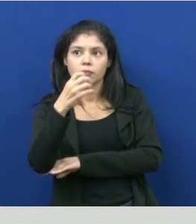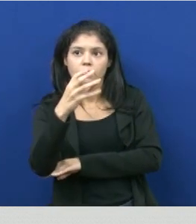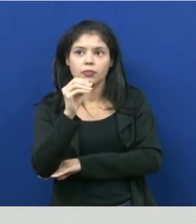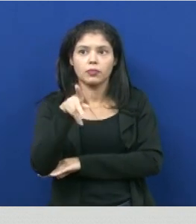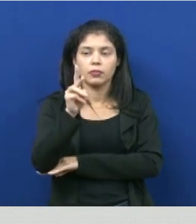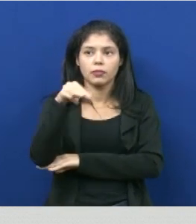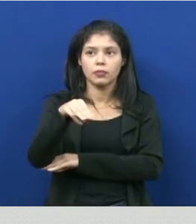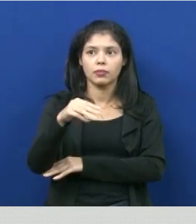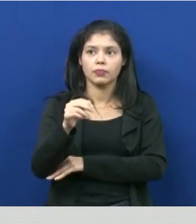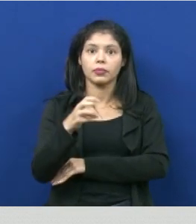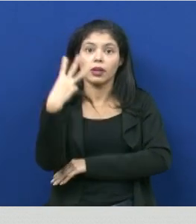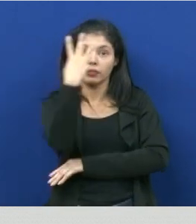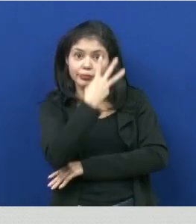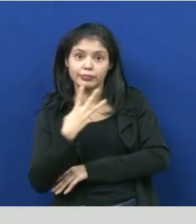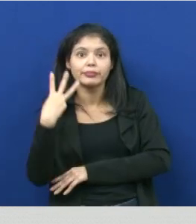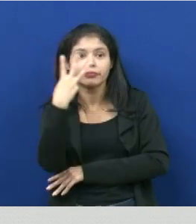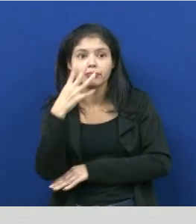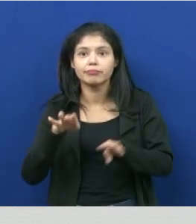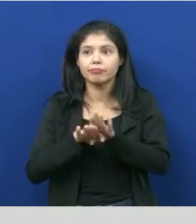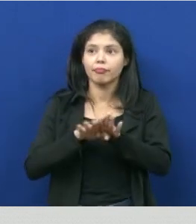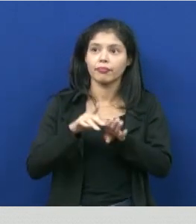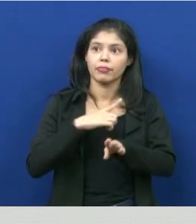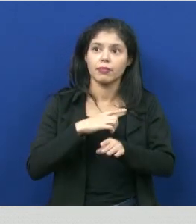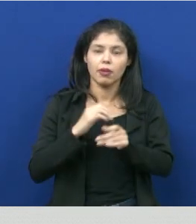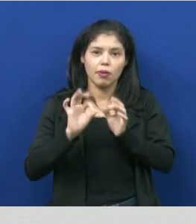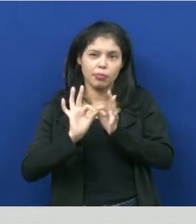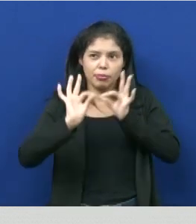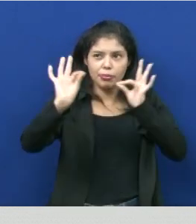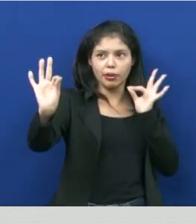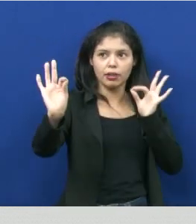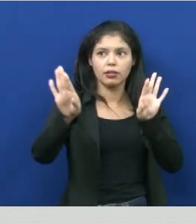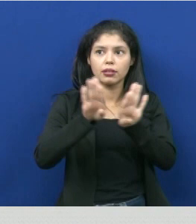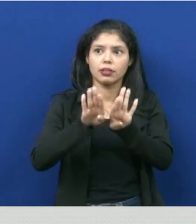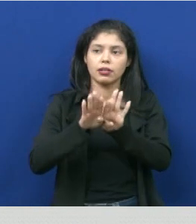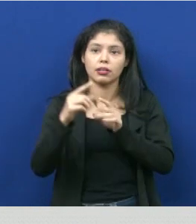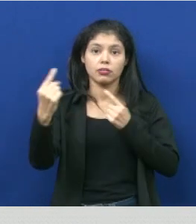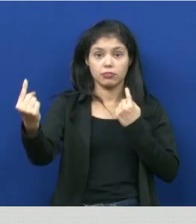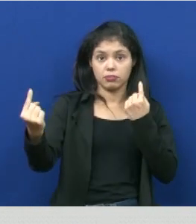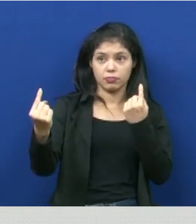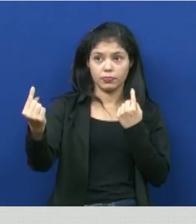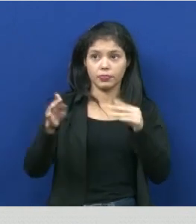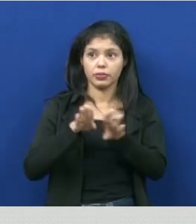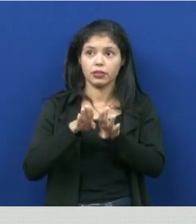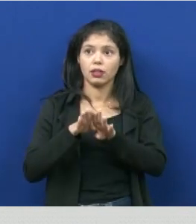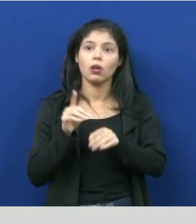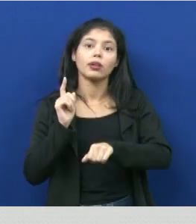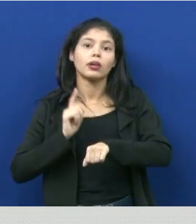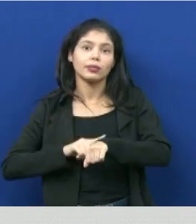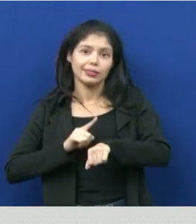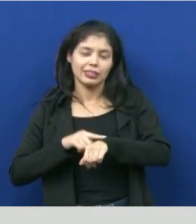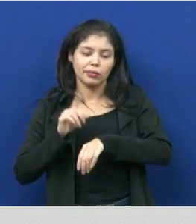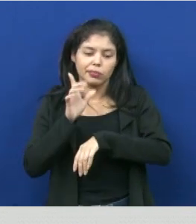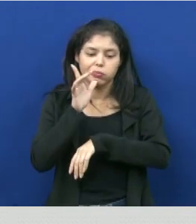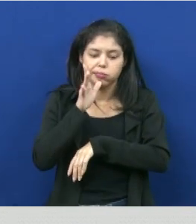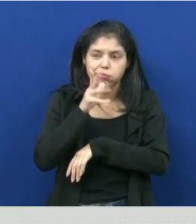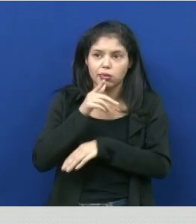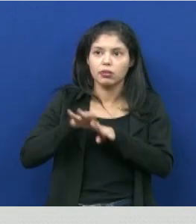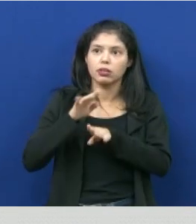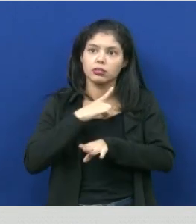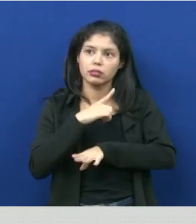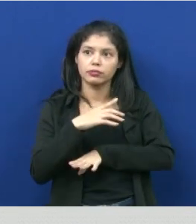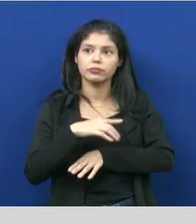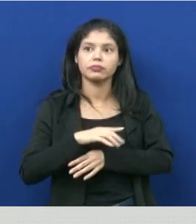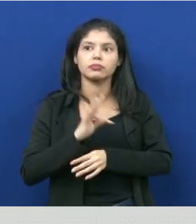em 3 horas, a razão entre as distâncias percorrida e o tempo gasto em percorrê-la